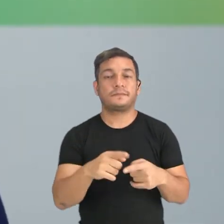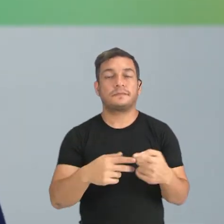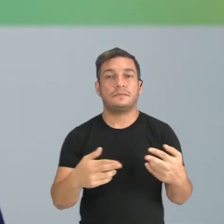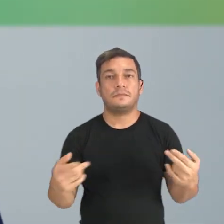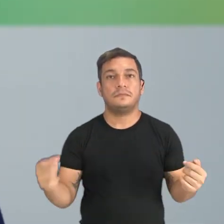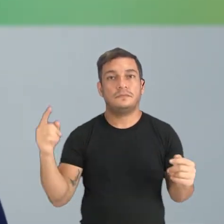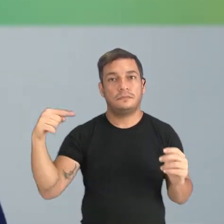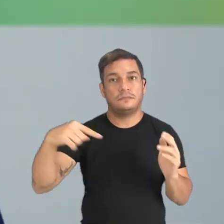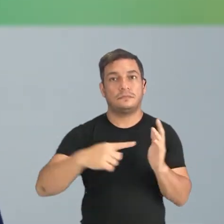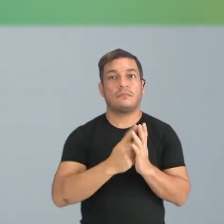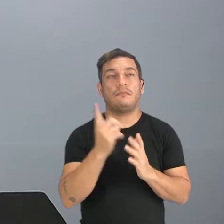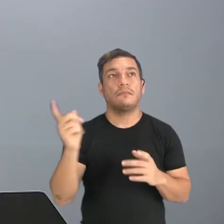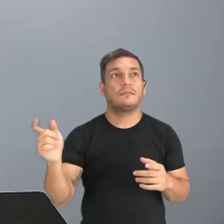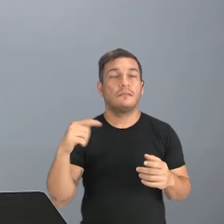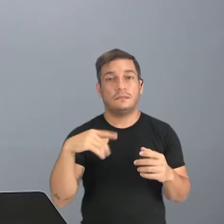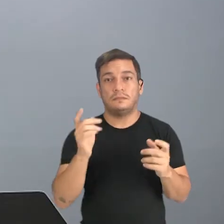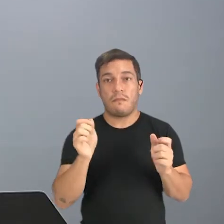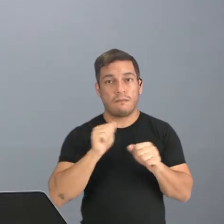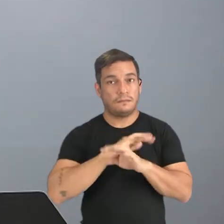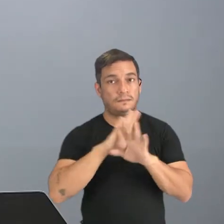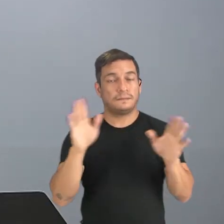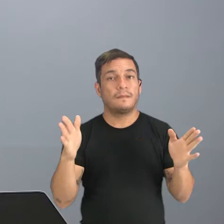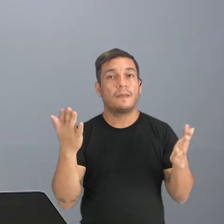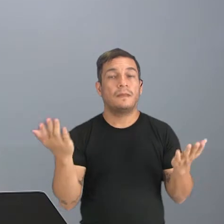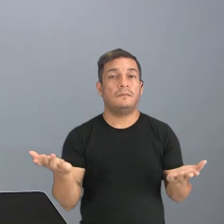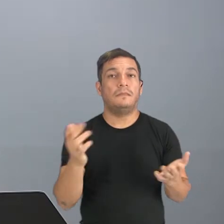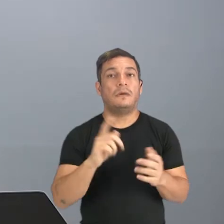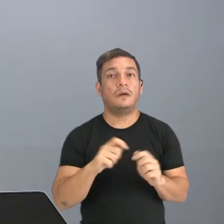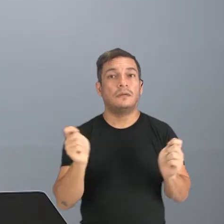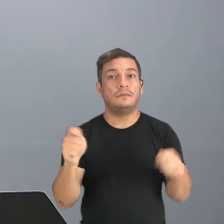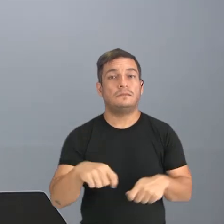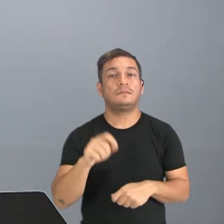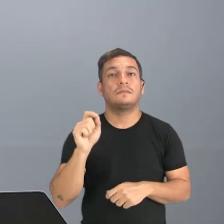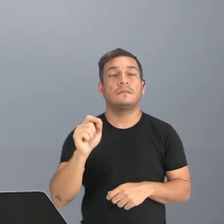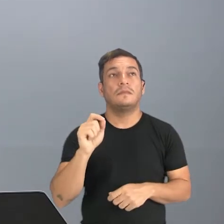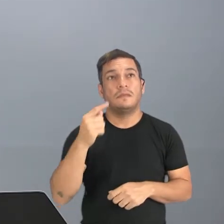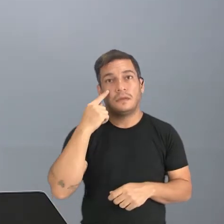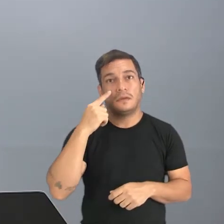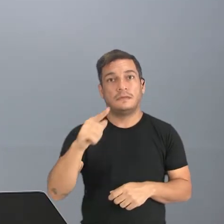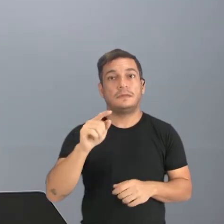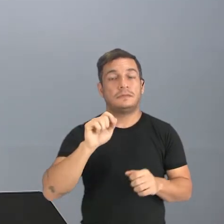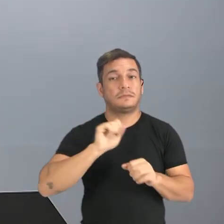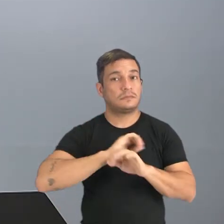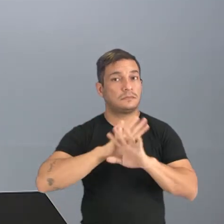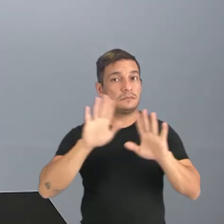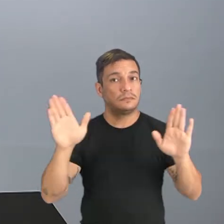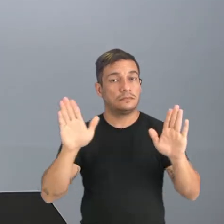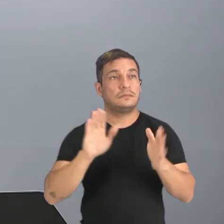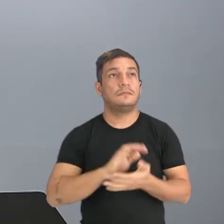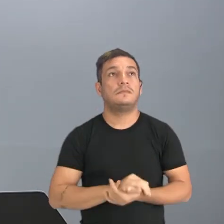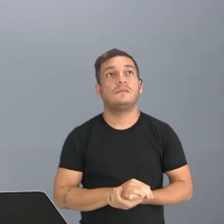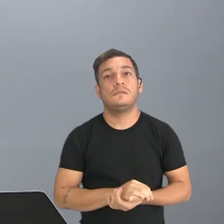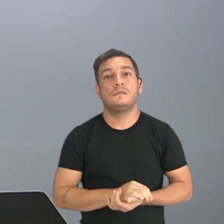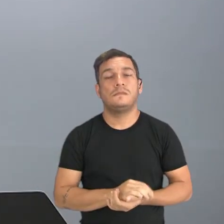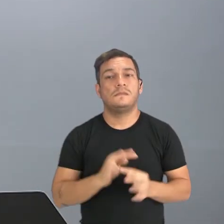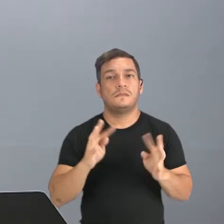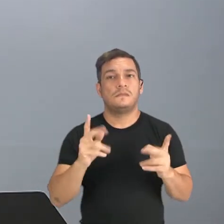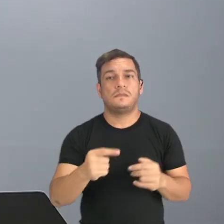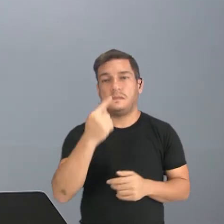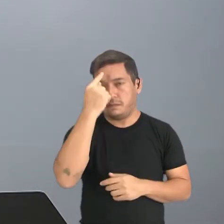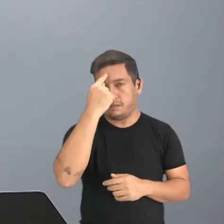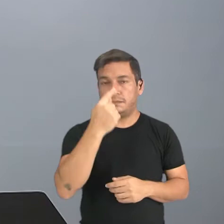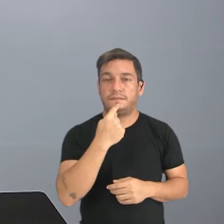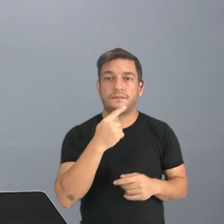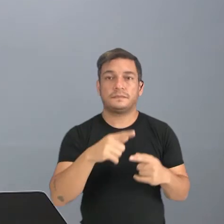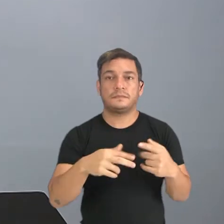objetos refletidos nitidamente, ou seja, é possível ver claramente. Toda imagem